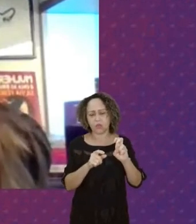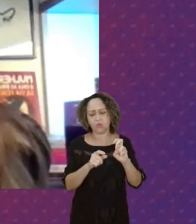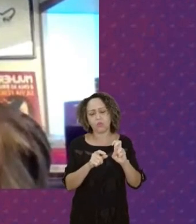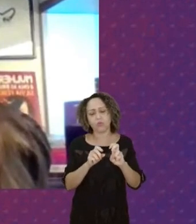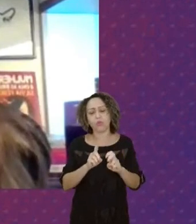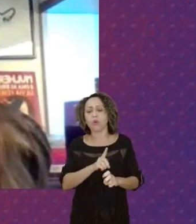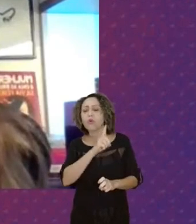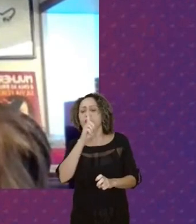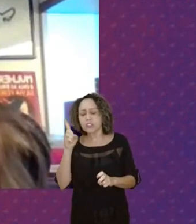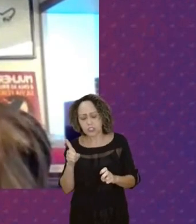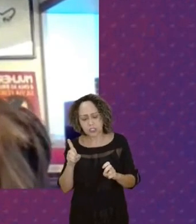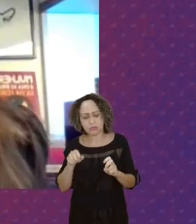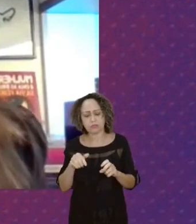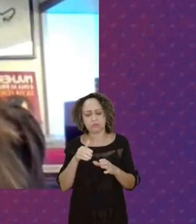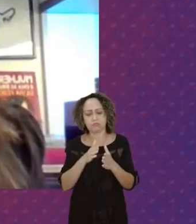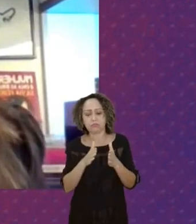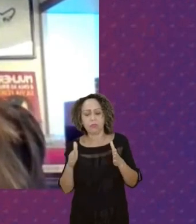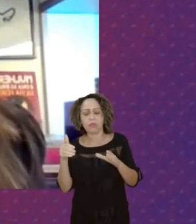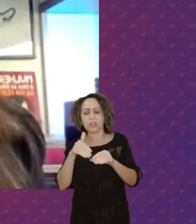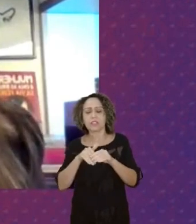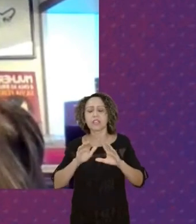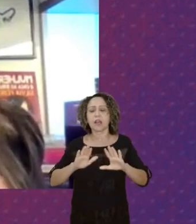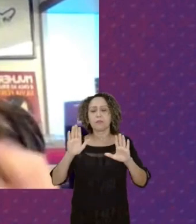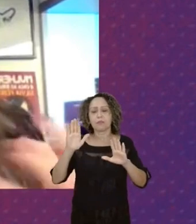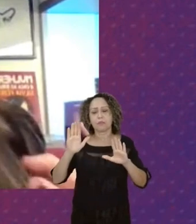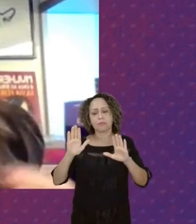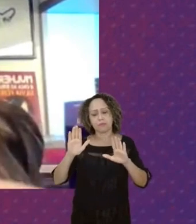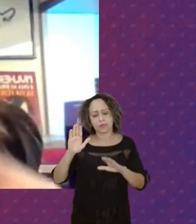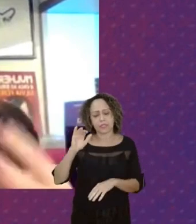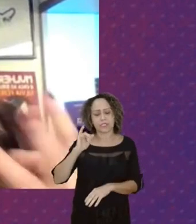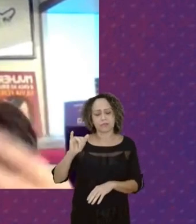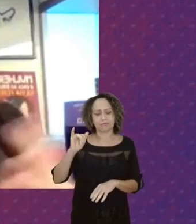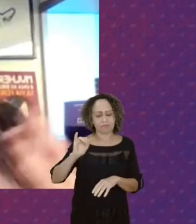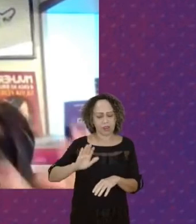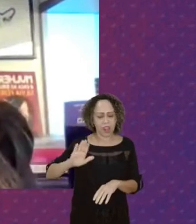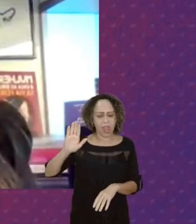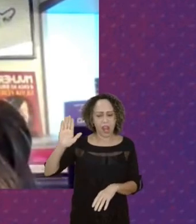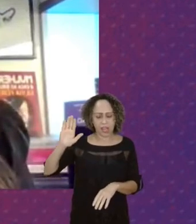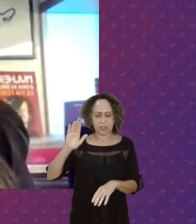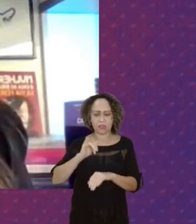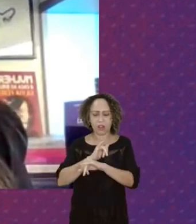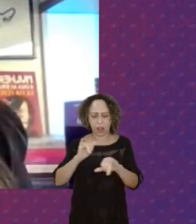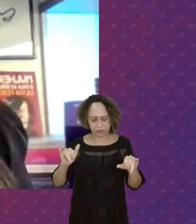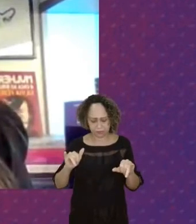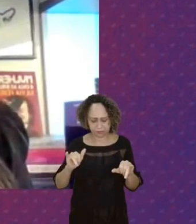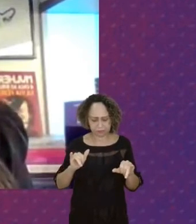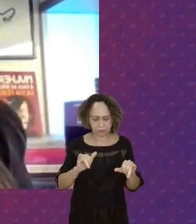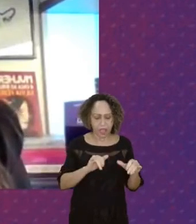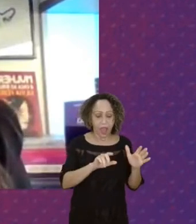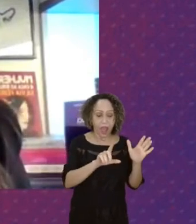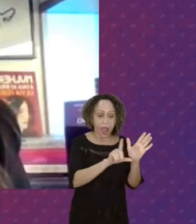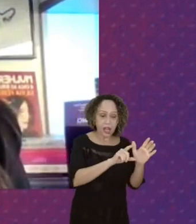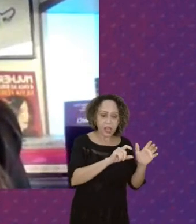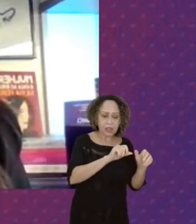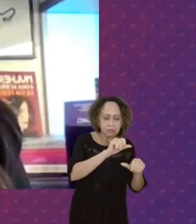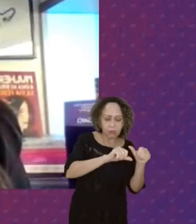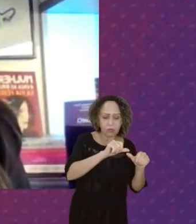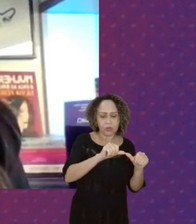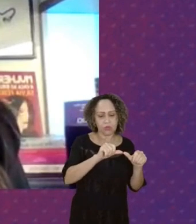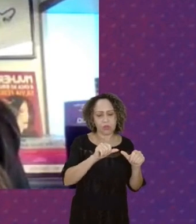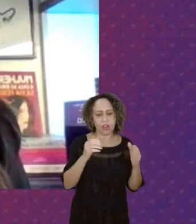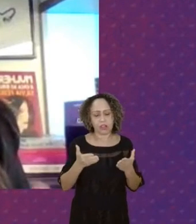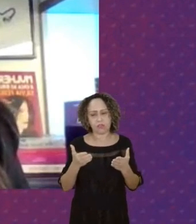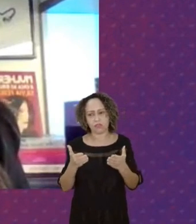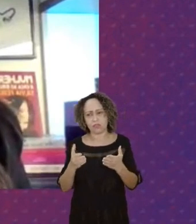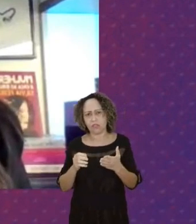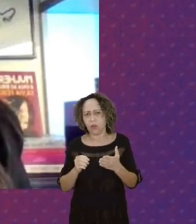tem de campanha eleitoral, houve uma alteração na legislação e hoje é permitida a pré-campanha.